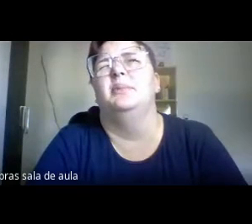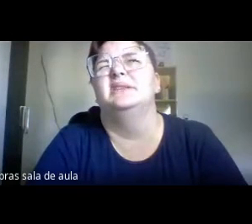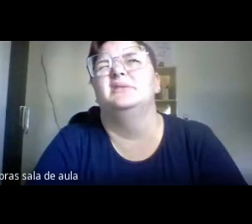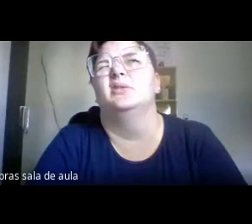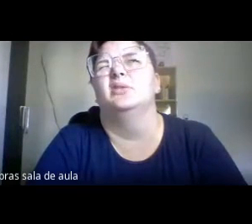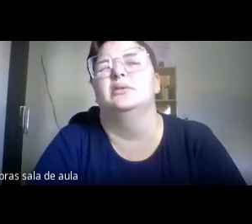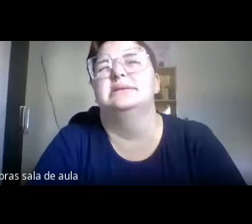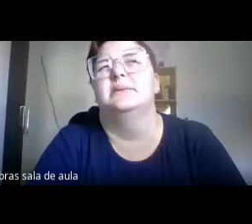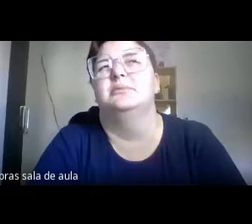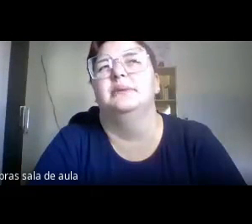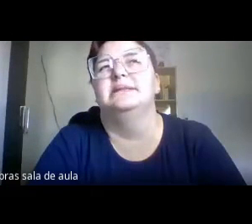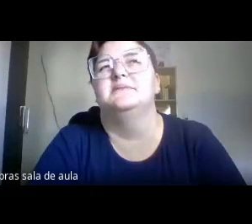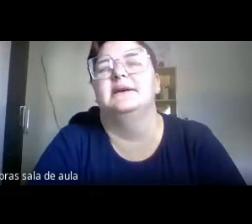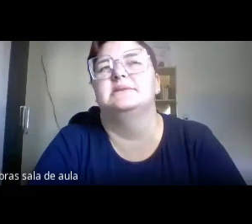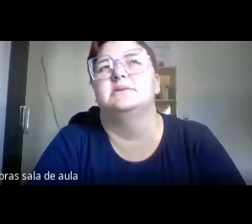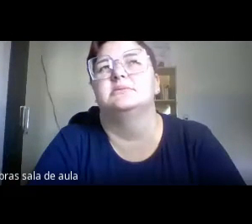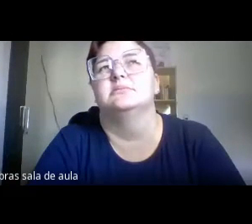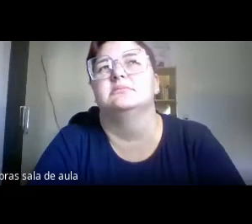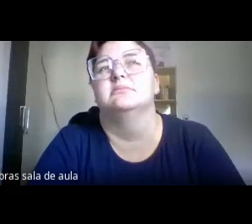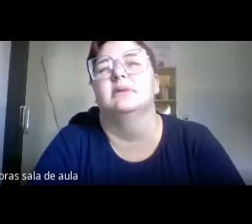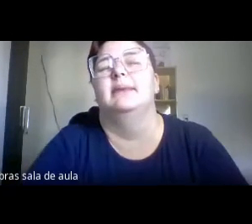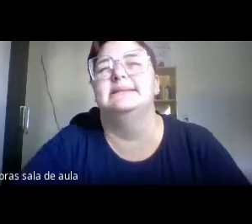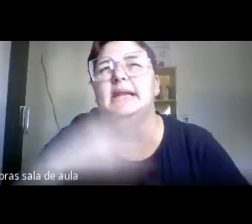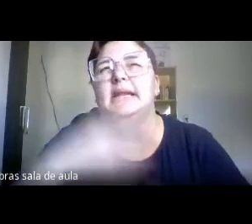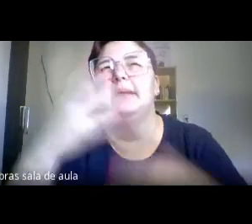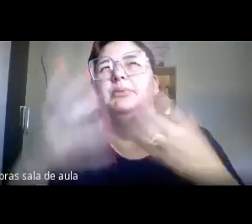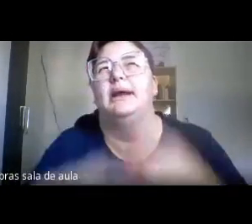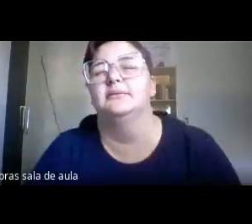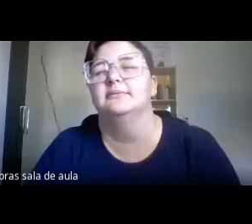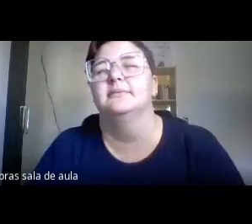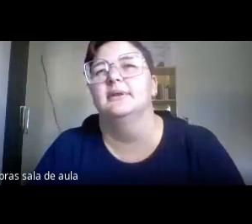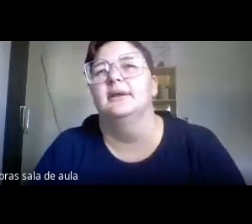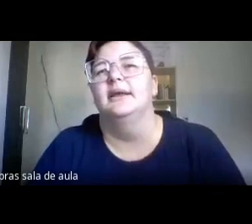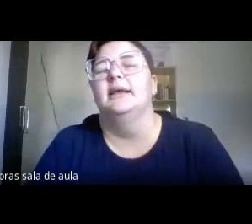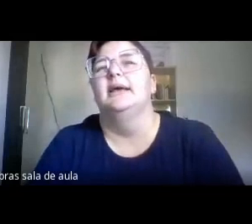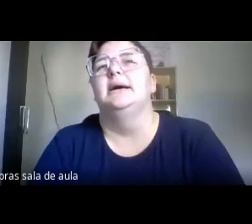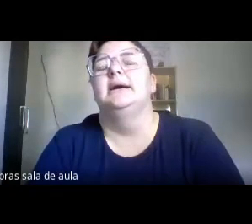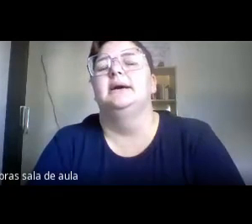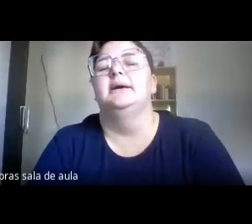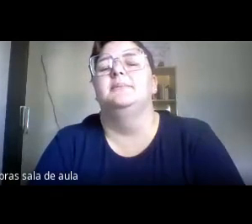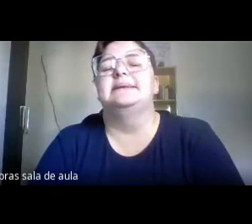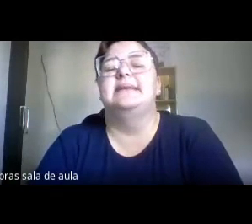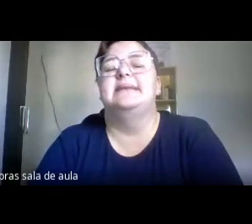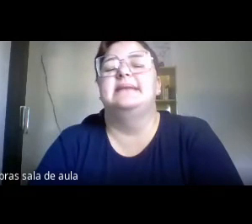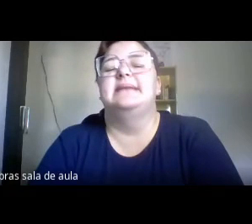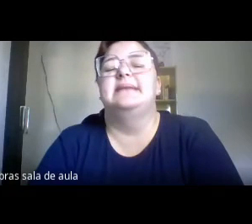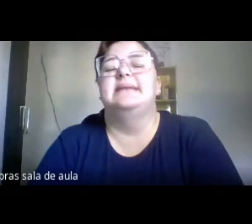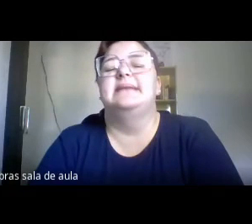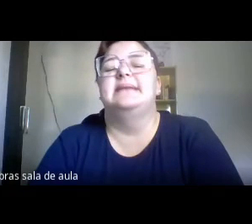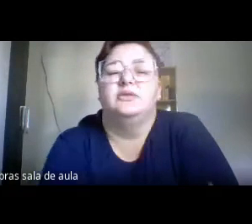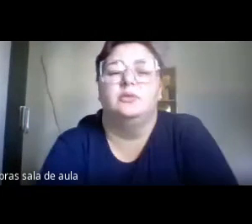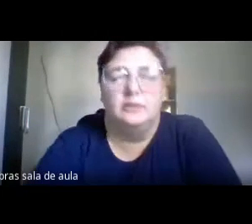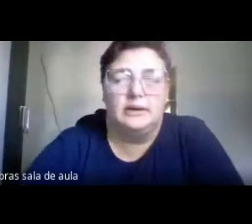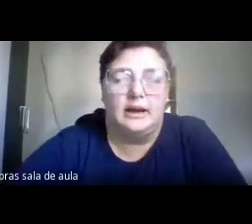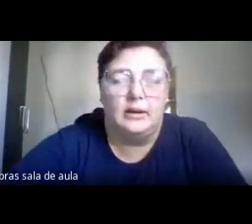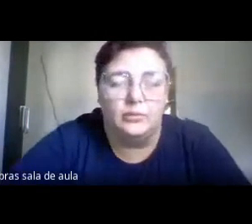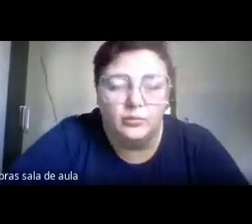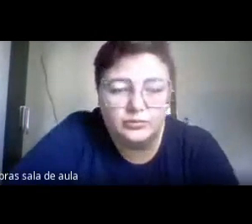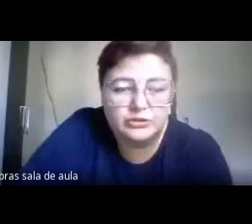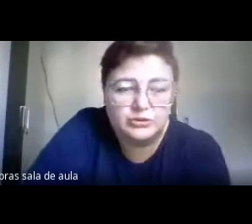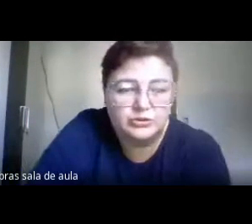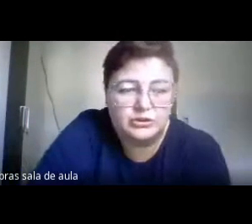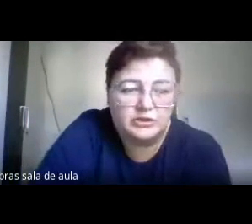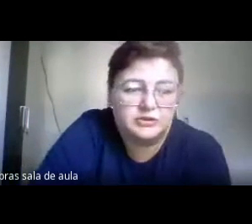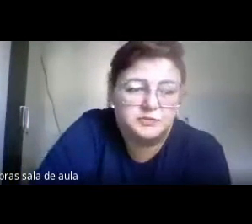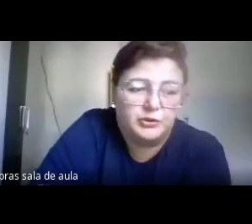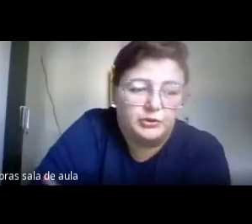Agora não penso em outro exemplo mais fácil, mais elaborado. Mas seriam nesse sentido